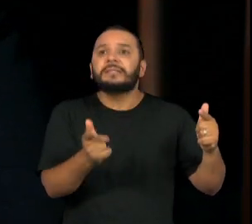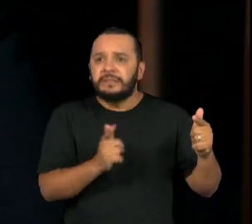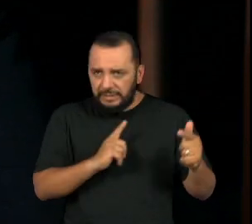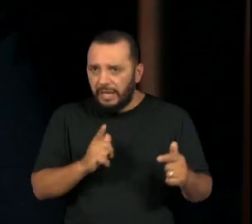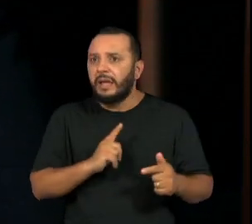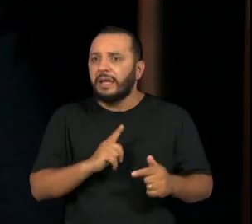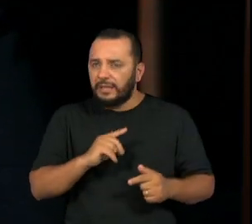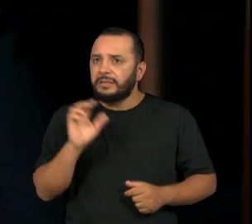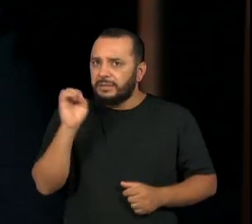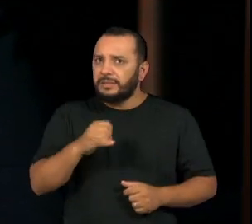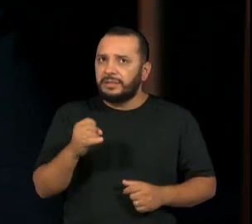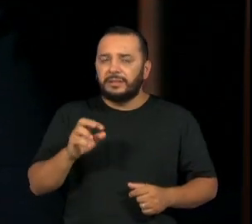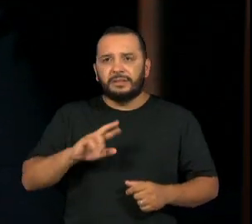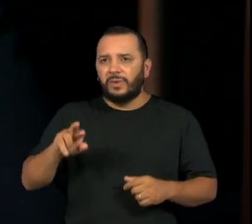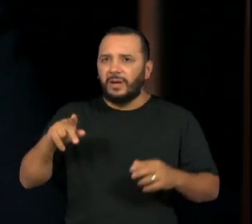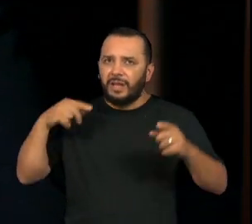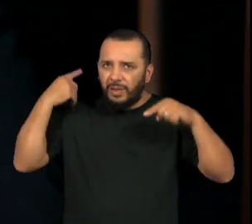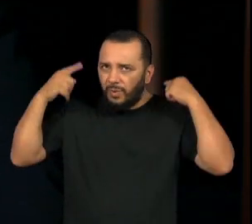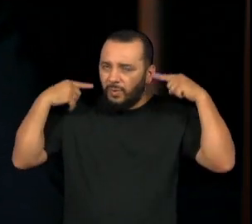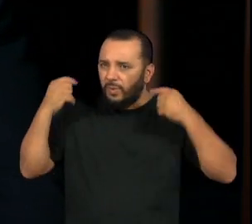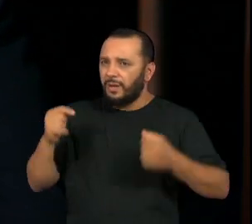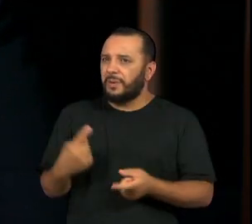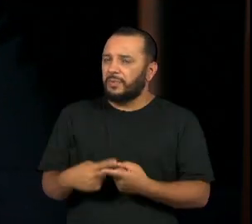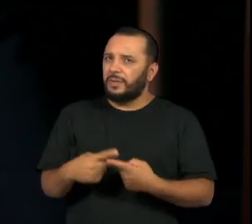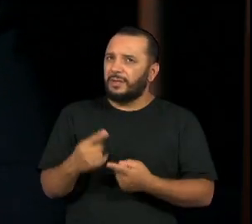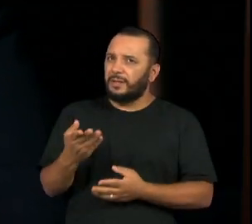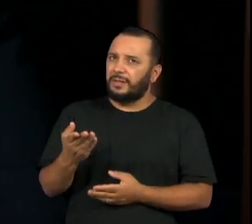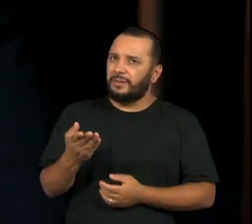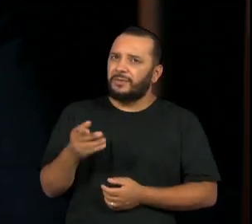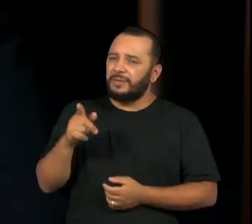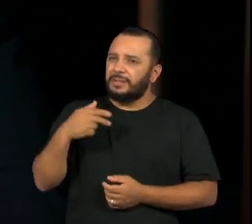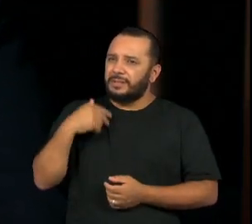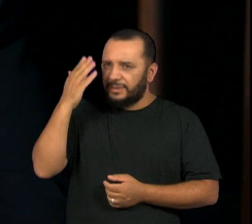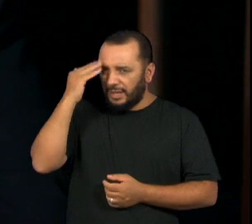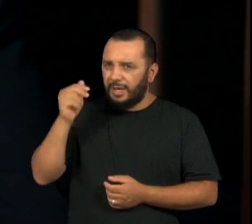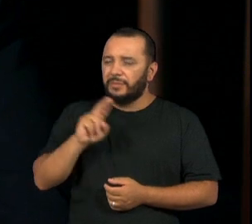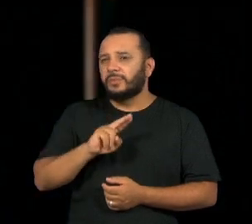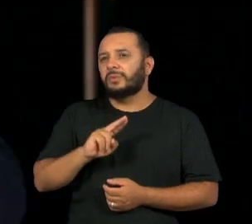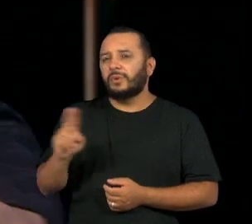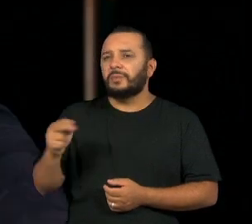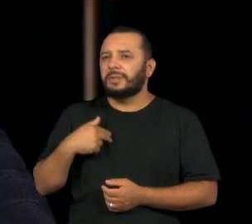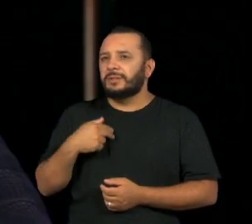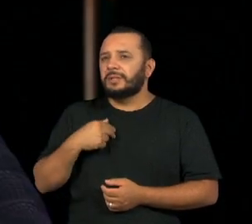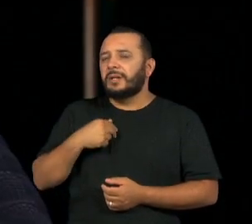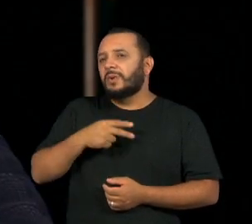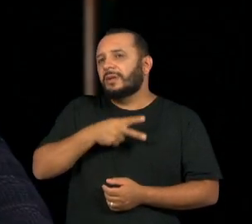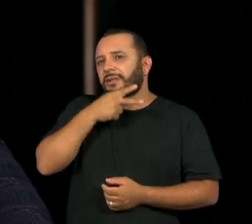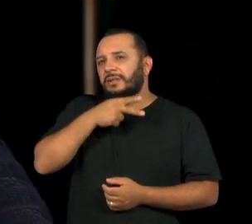é só por loucura aqui. Porque se você chegasse... Você sabe o nome do seu tataravô?